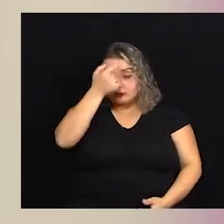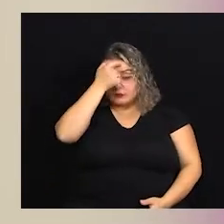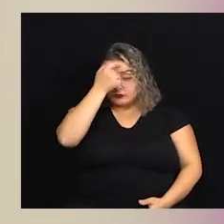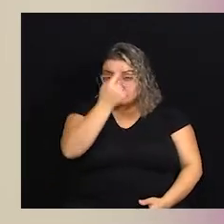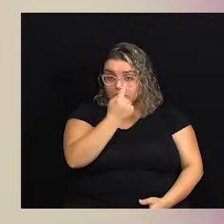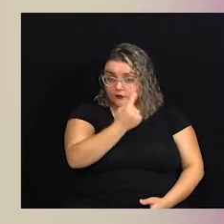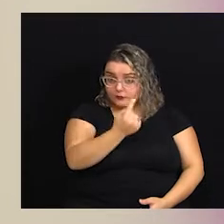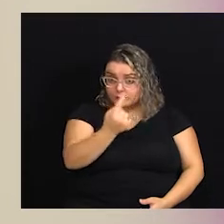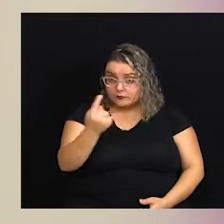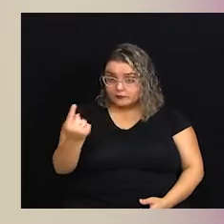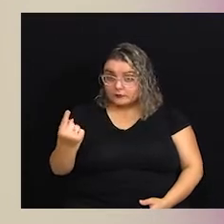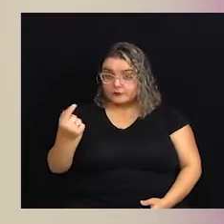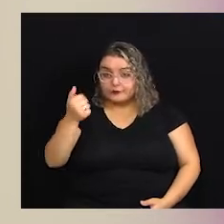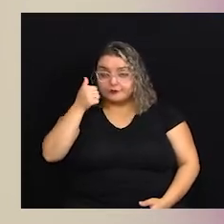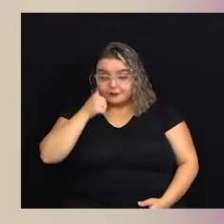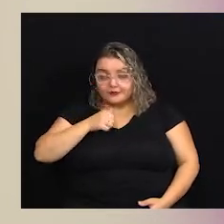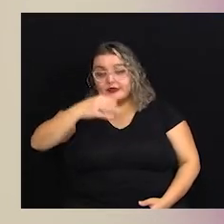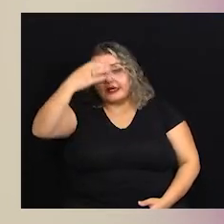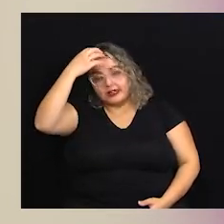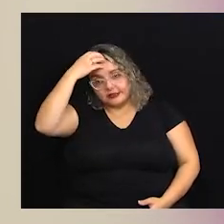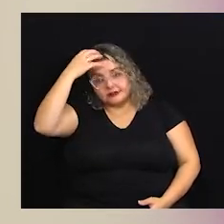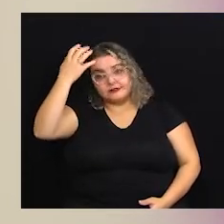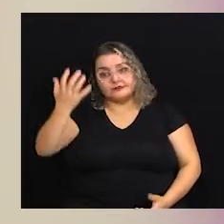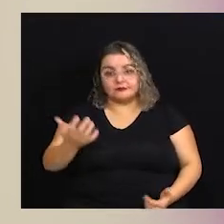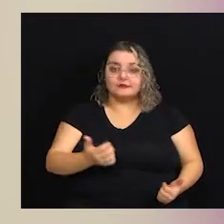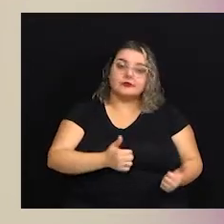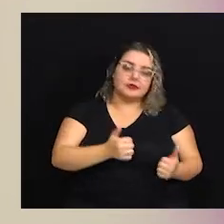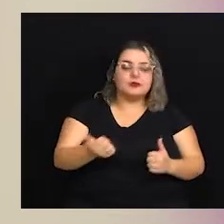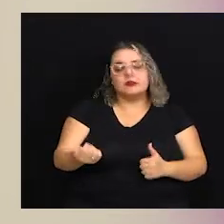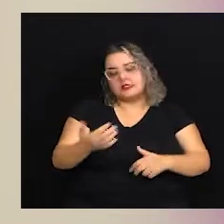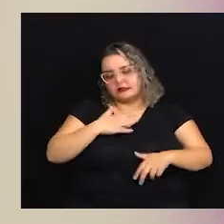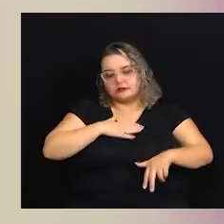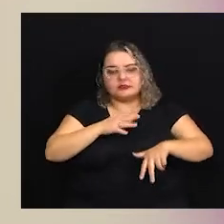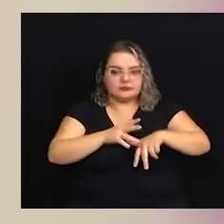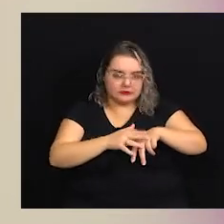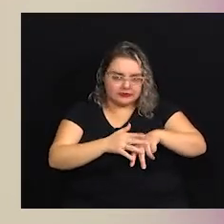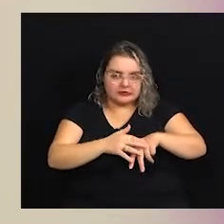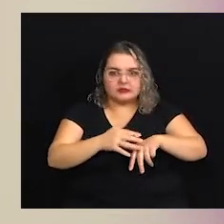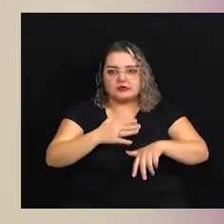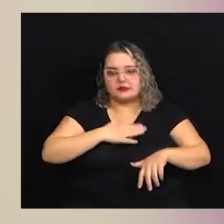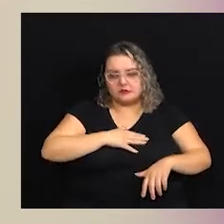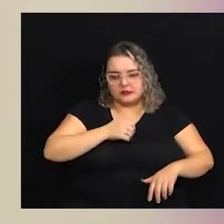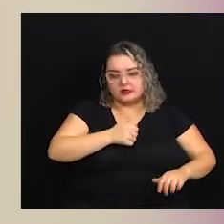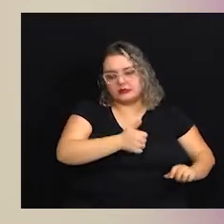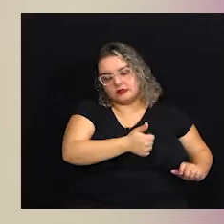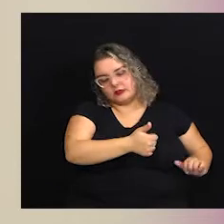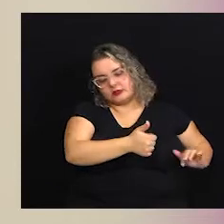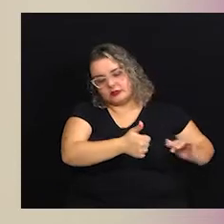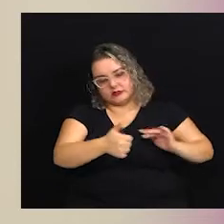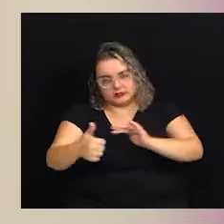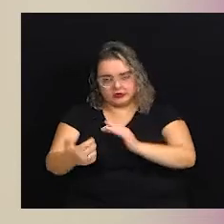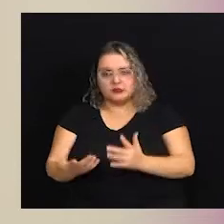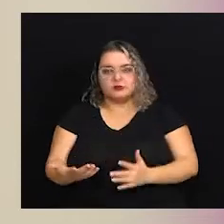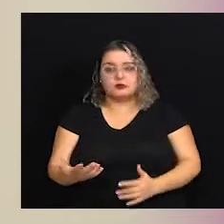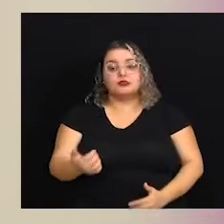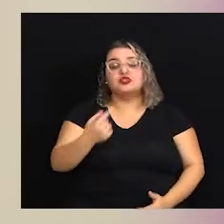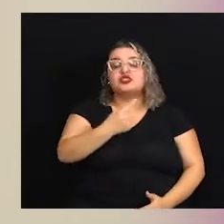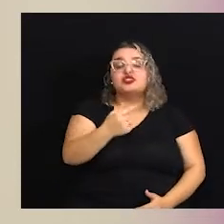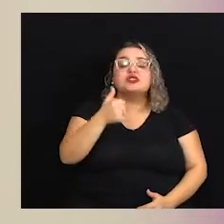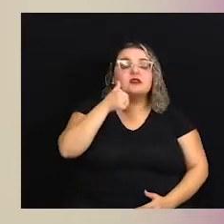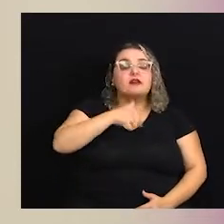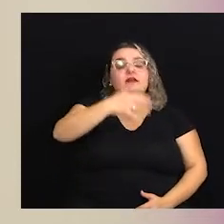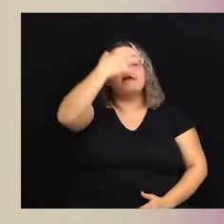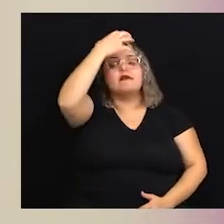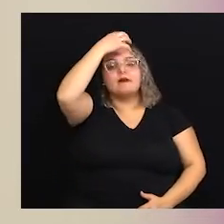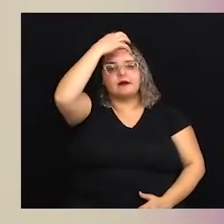de cada rainha, eu chamo as minhas seguidoras e as minhas pacientes de rainha, de cada rainha que está nos assistindo.